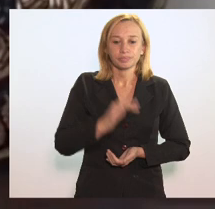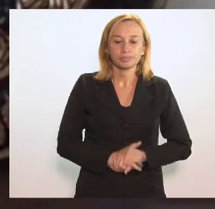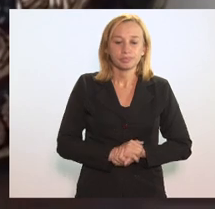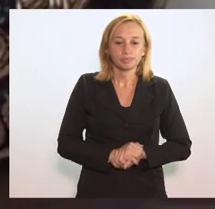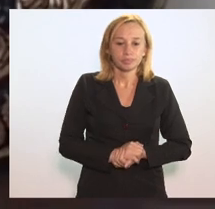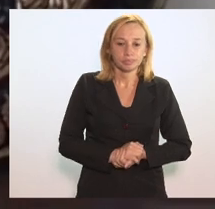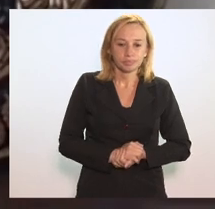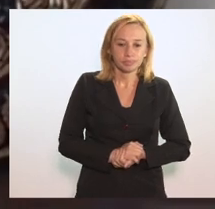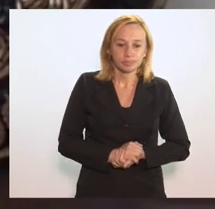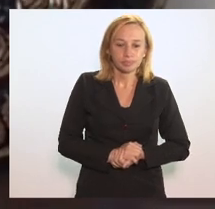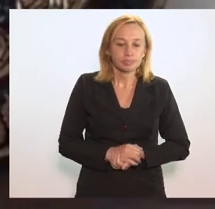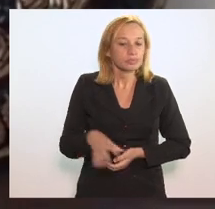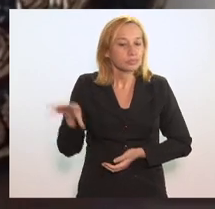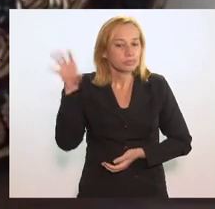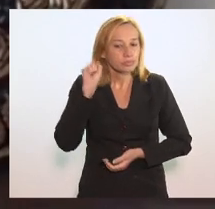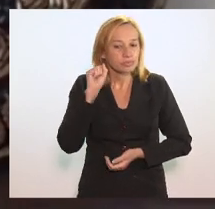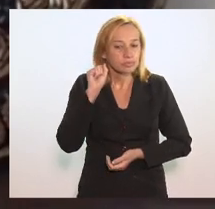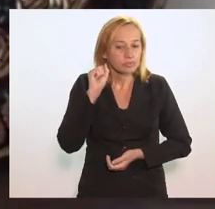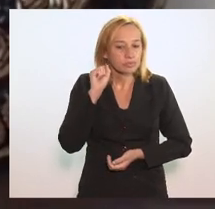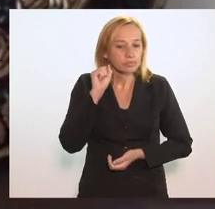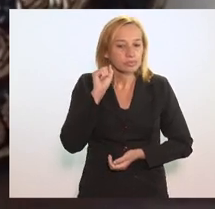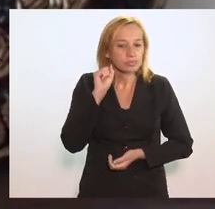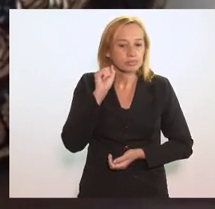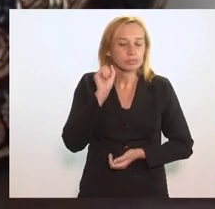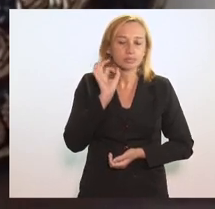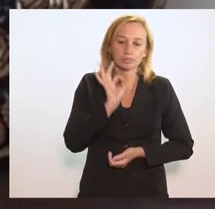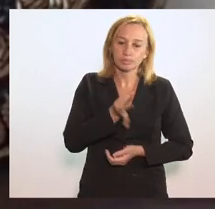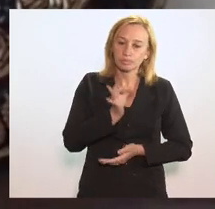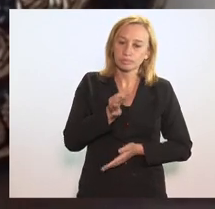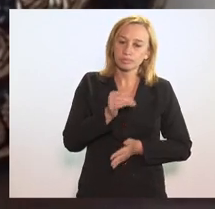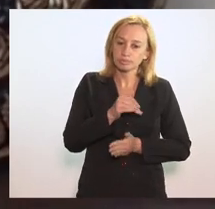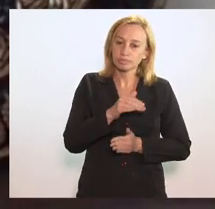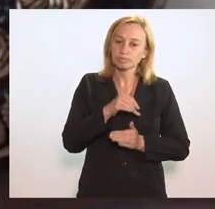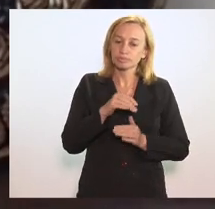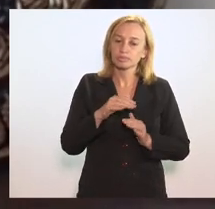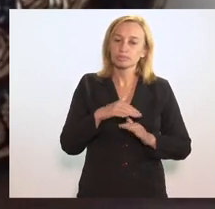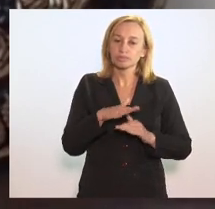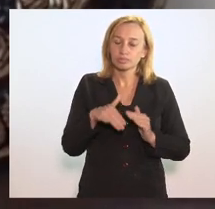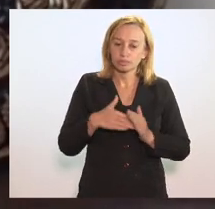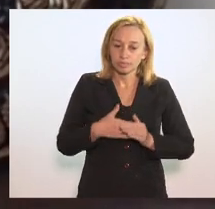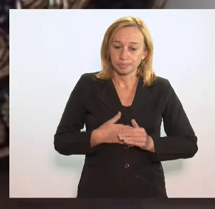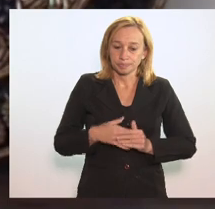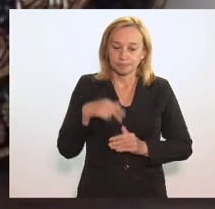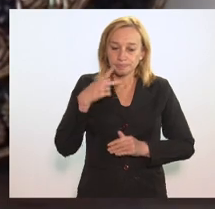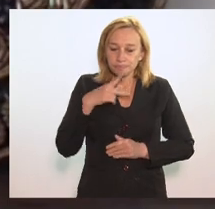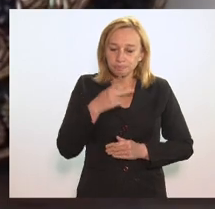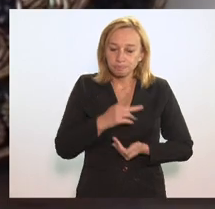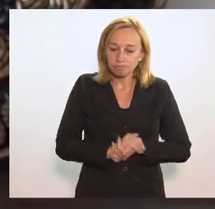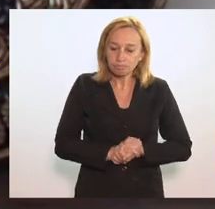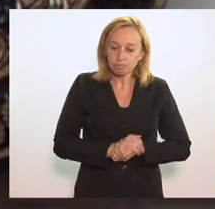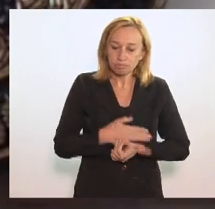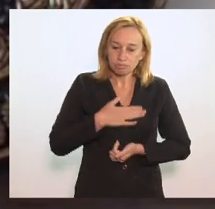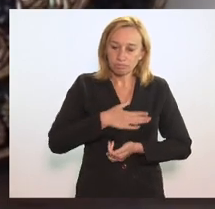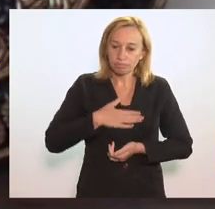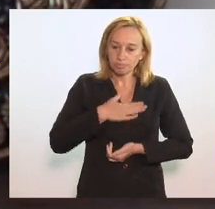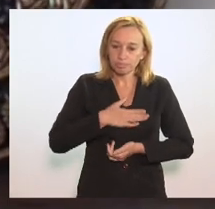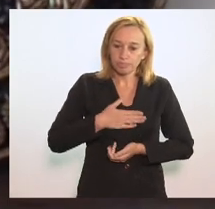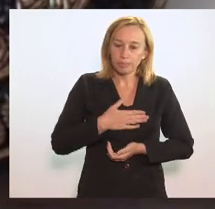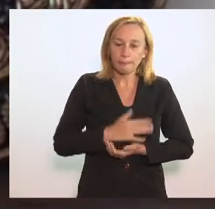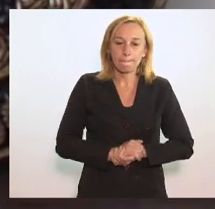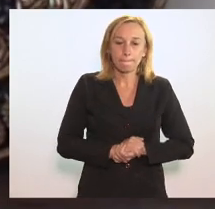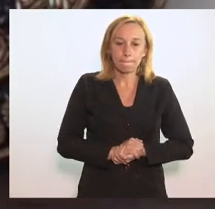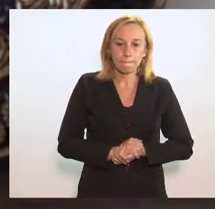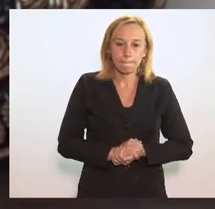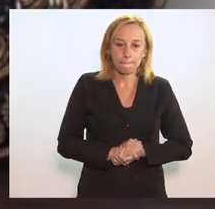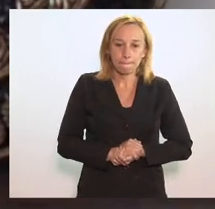Eu ouvi atentamente todas as considerações e eu gostaria